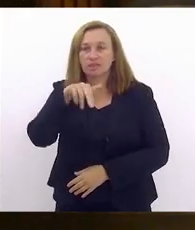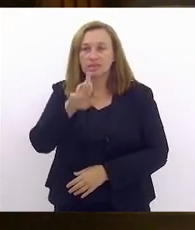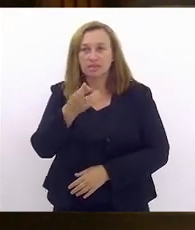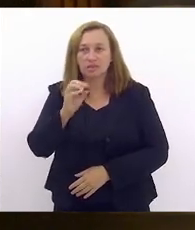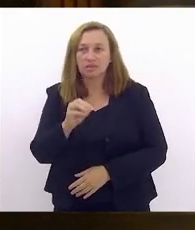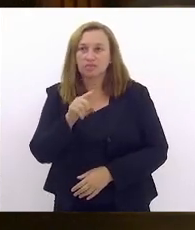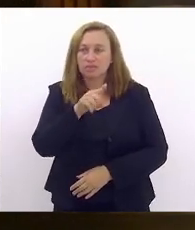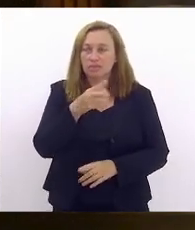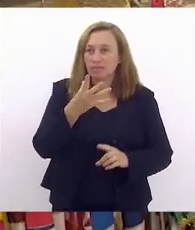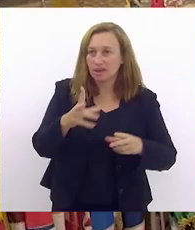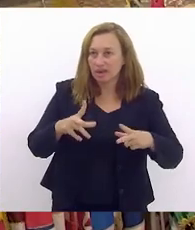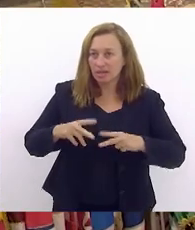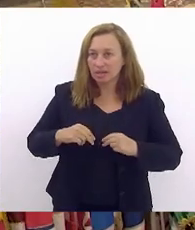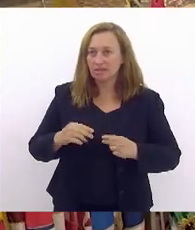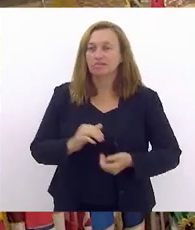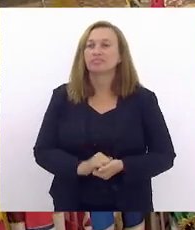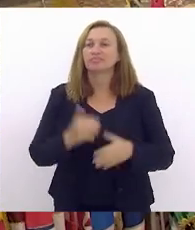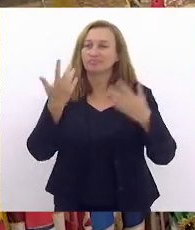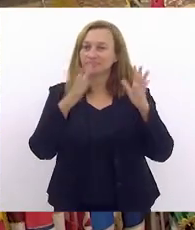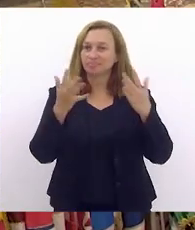disso.